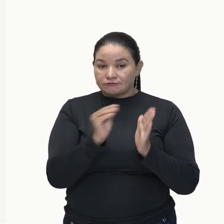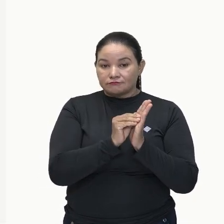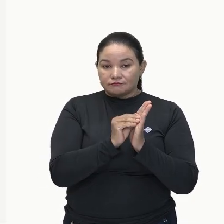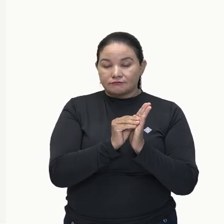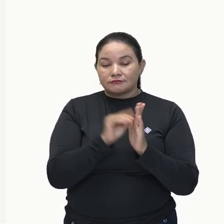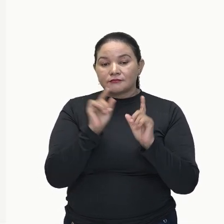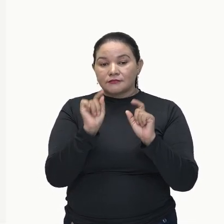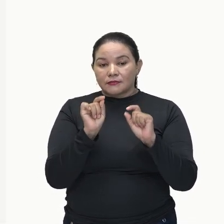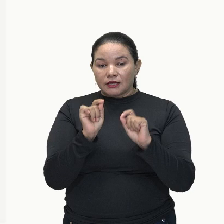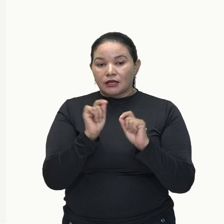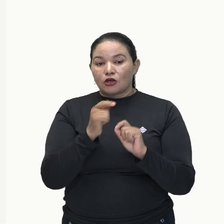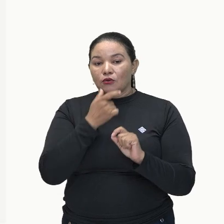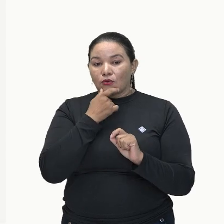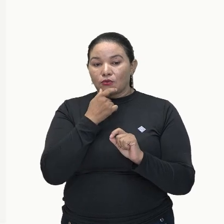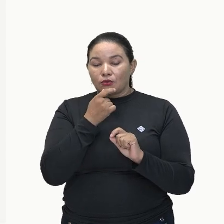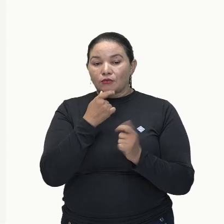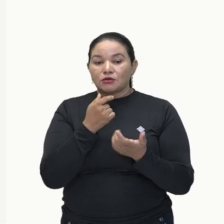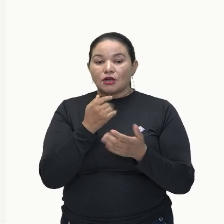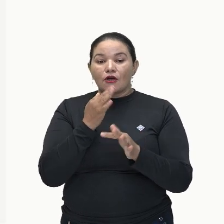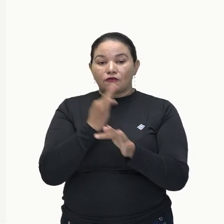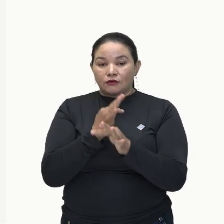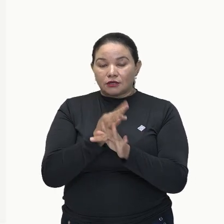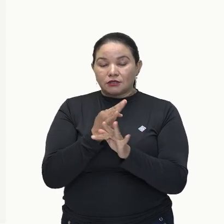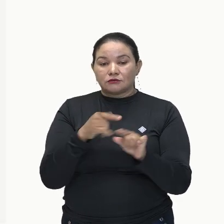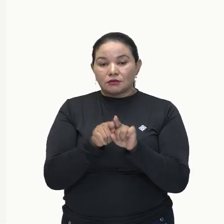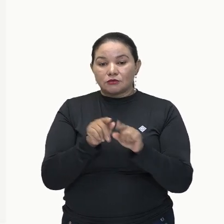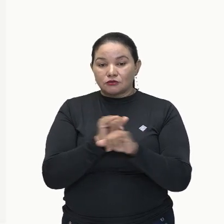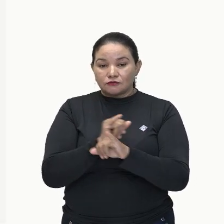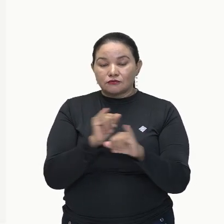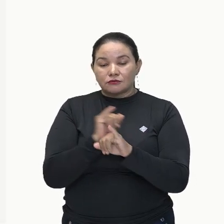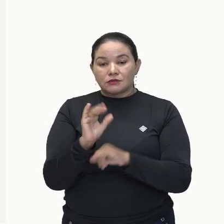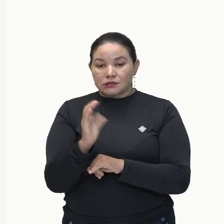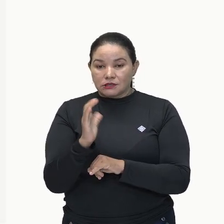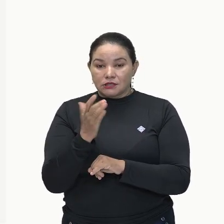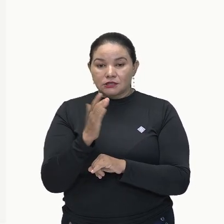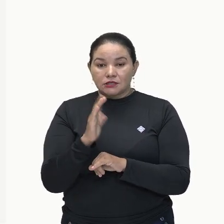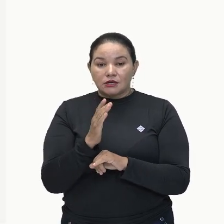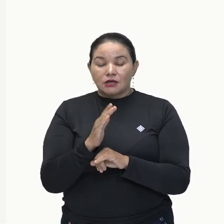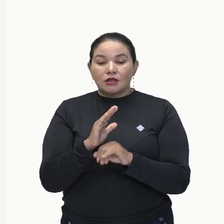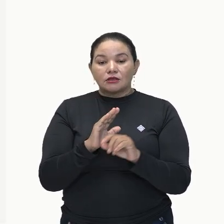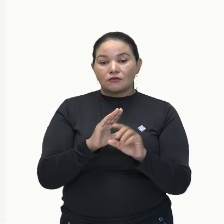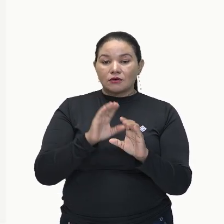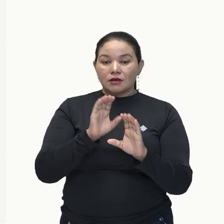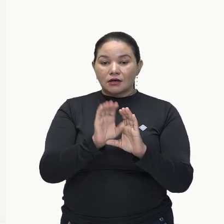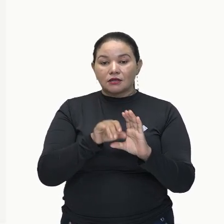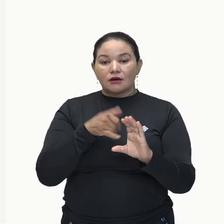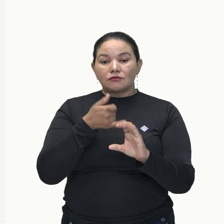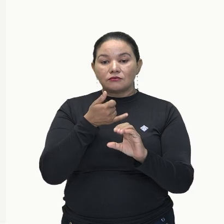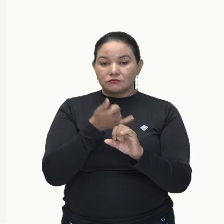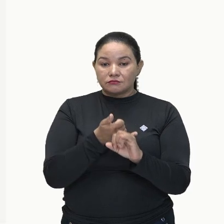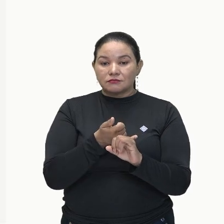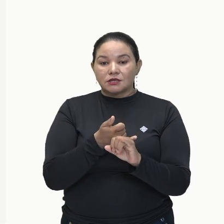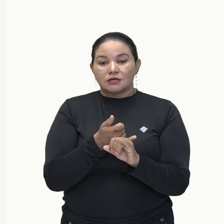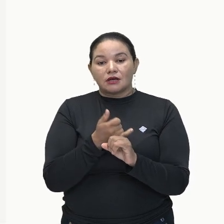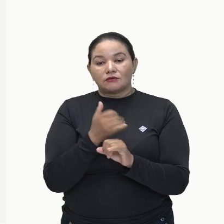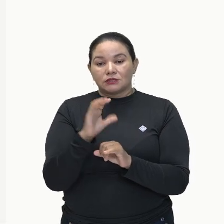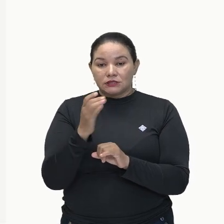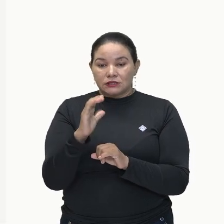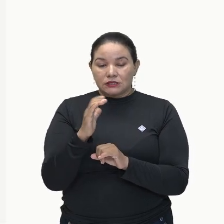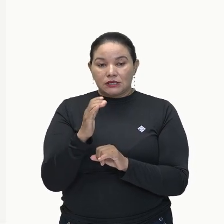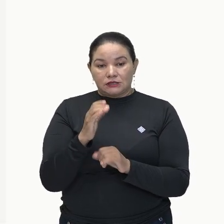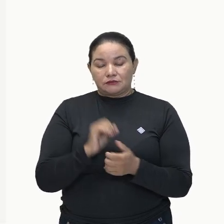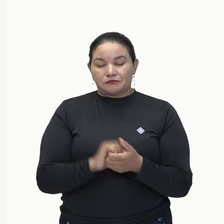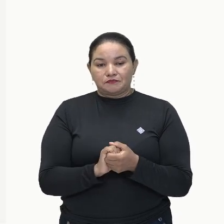físico, divulgador da ciência no canal Ciência Nerd. Né? Então temos aí uma pessoa que